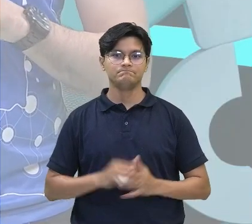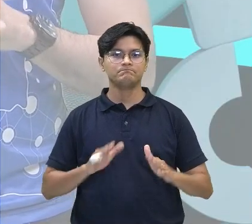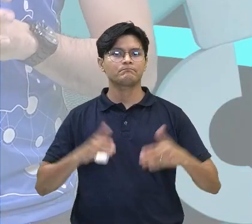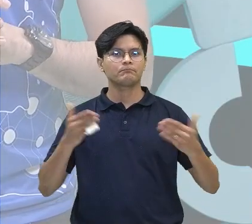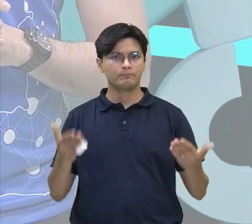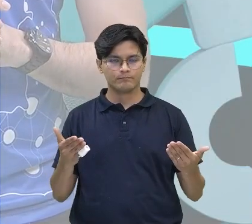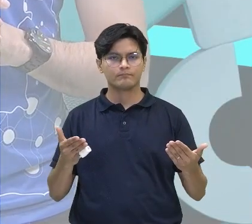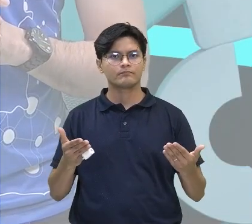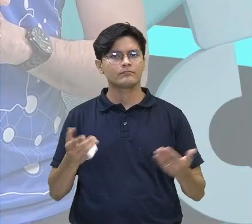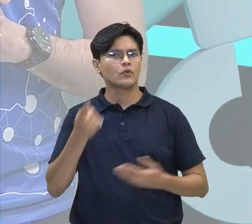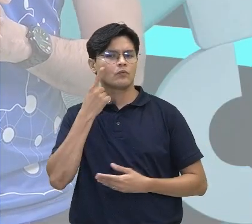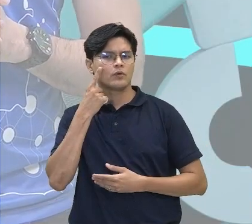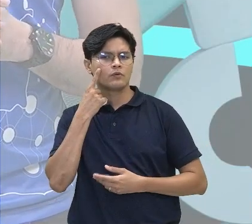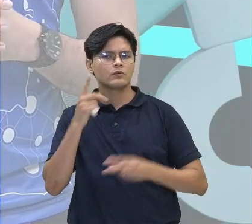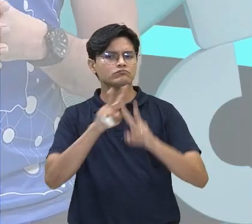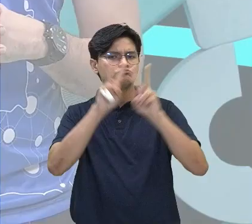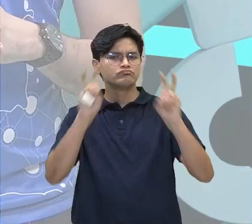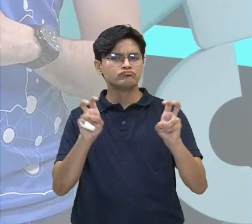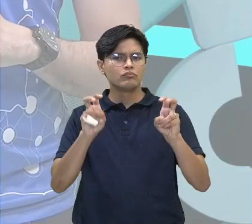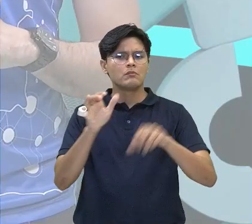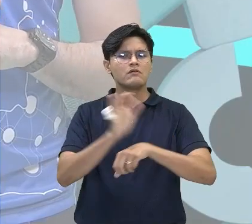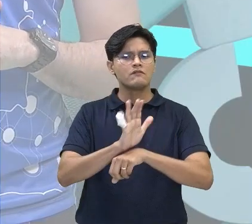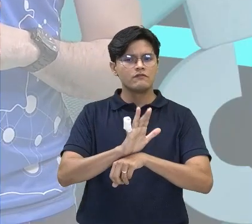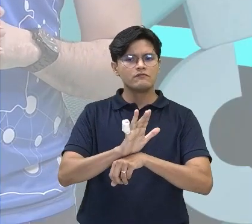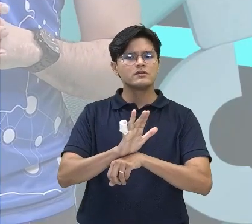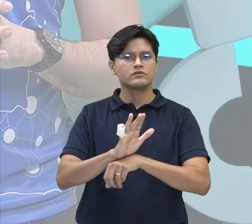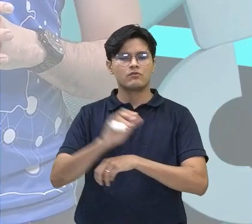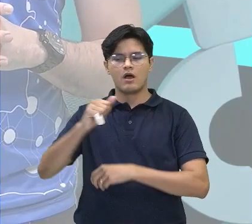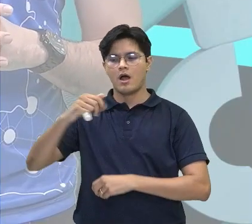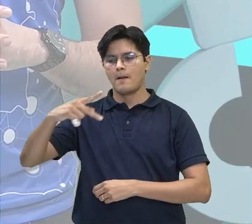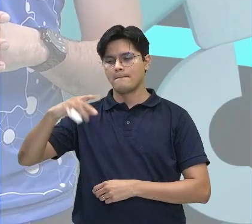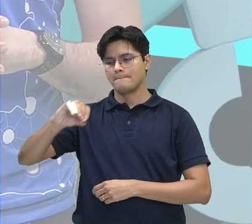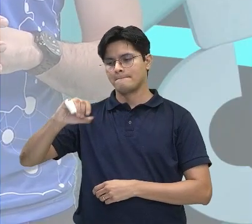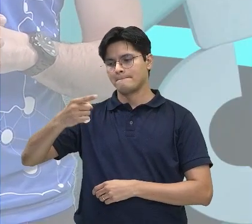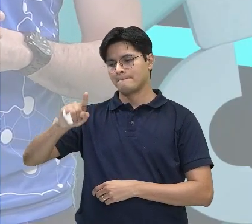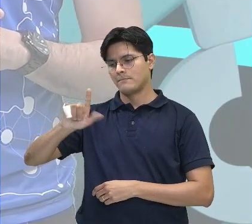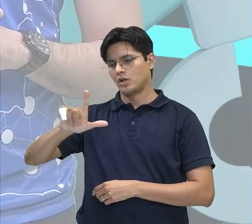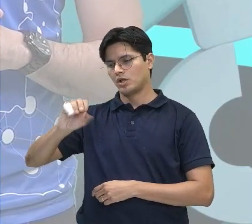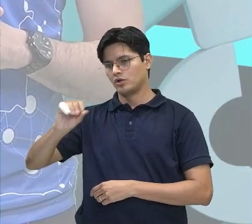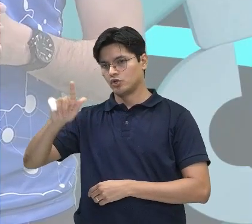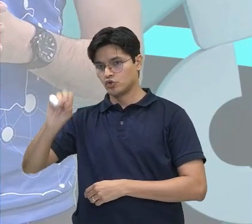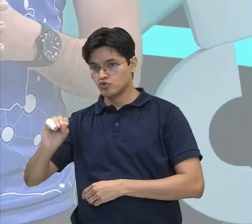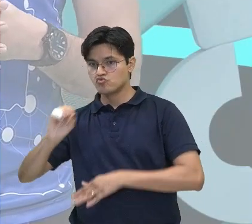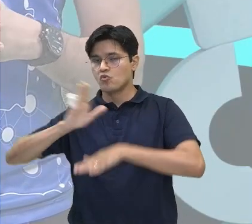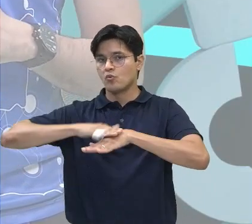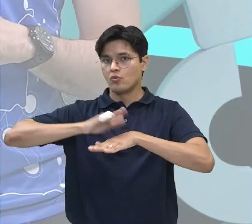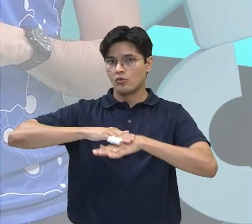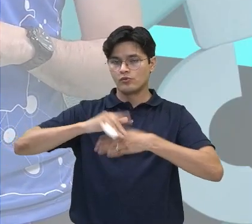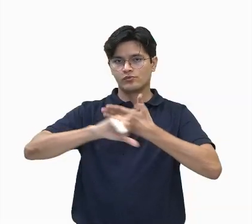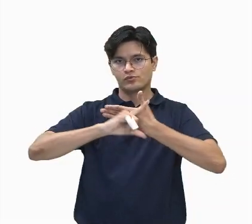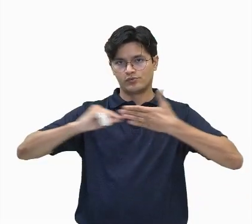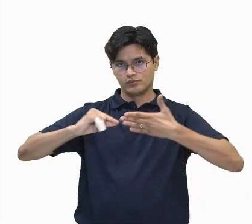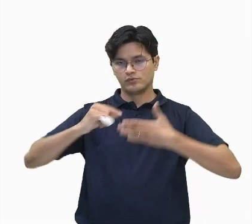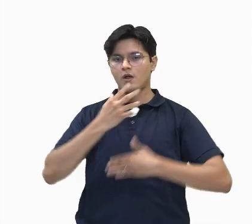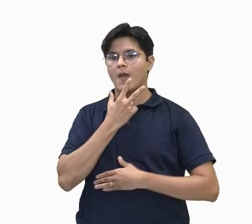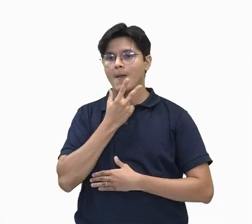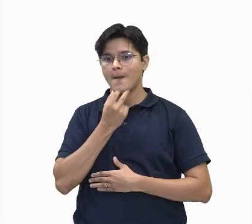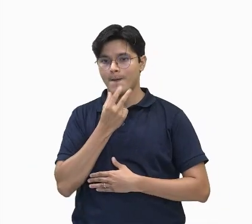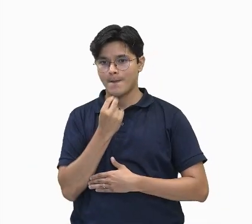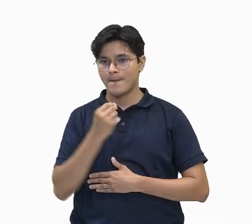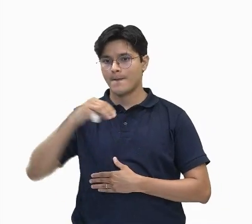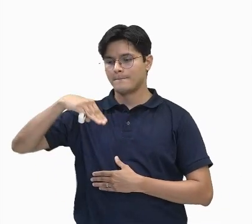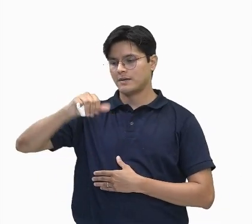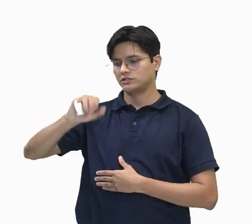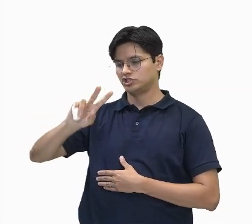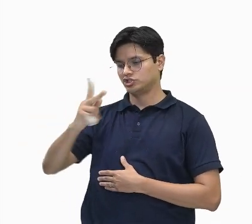um pouquinho sobre essa obra, sobre um apólogo do nosso autor Machado de Assis. Olha aí a imagem novamente dele na